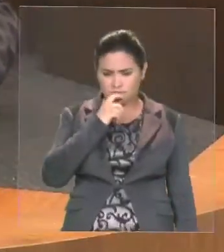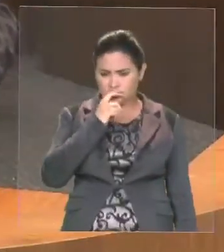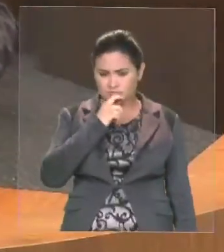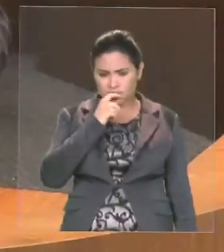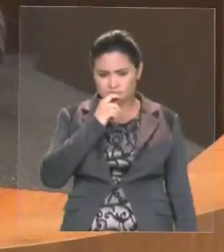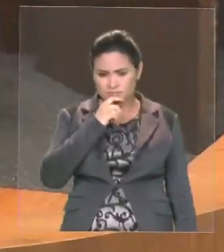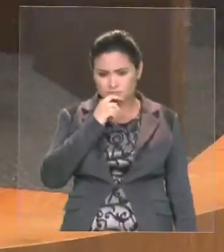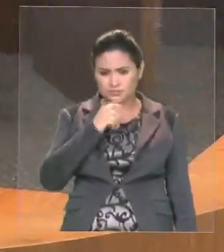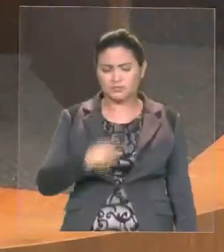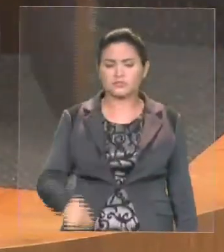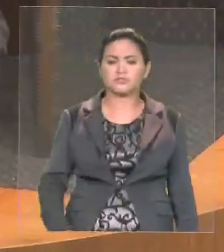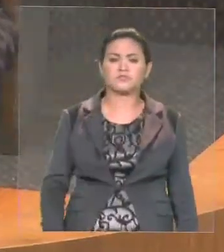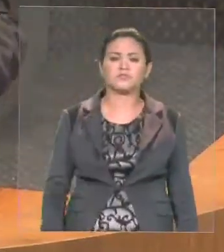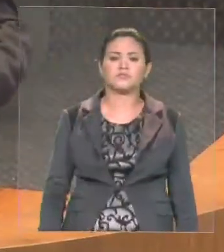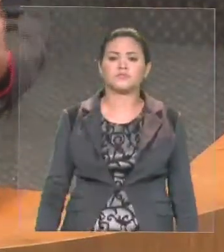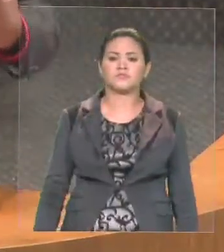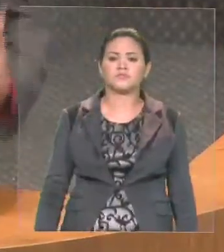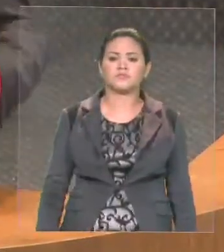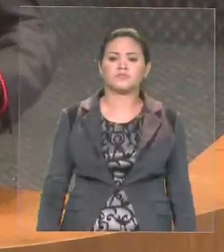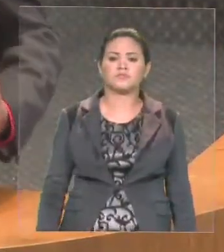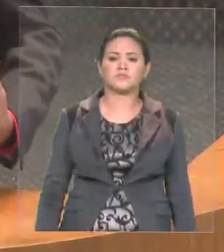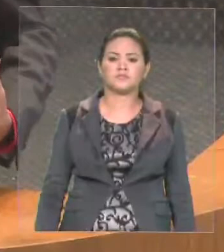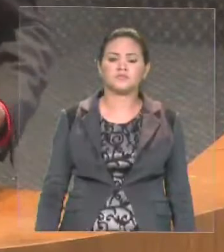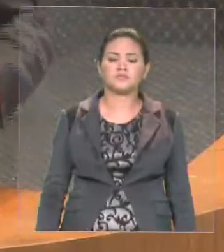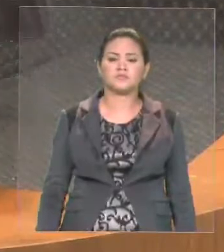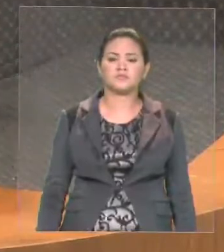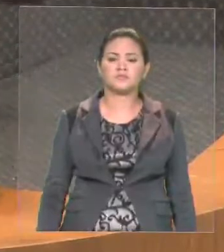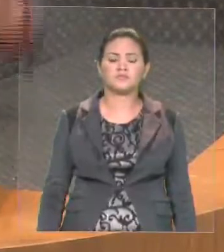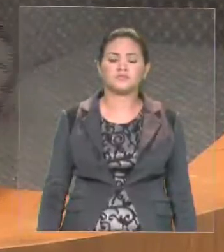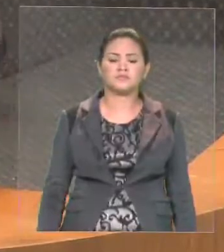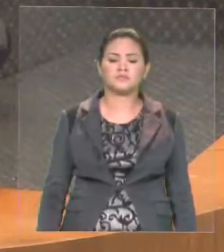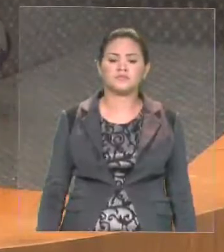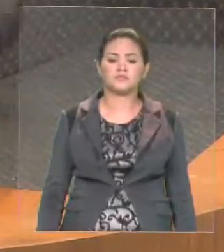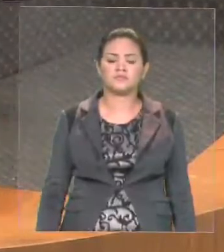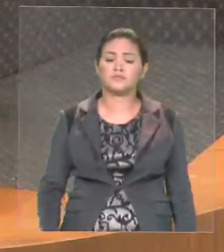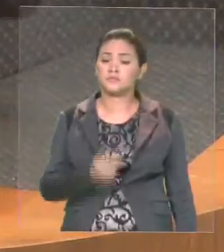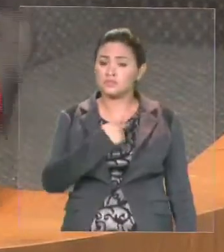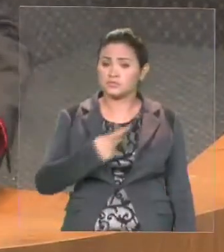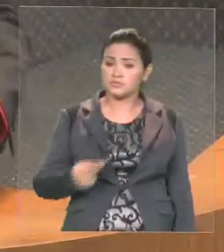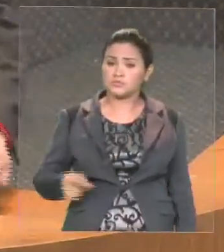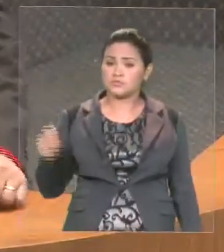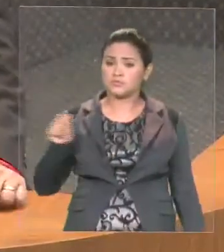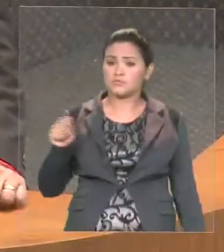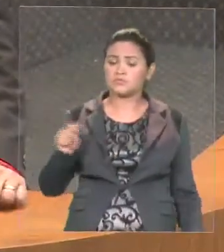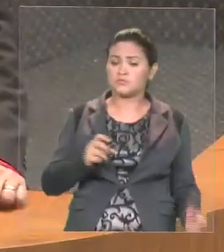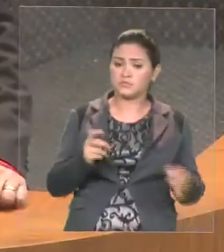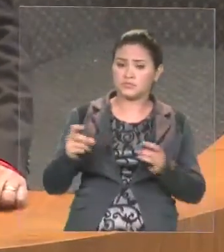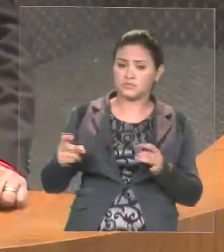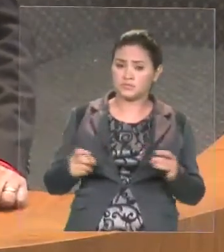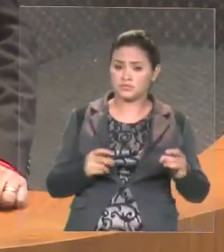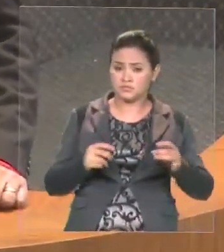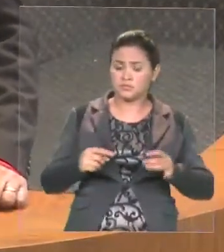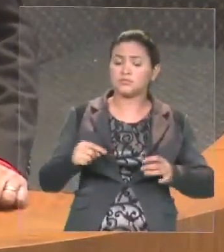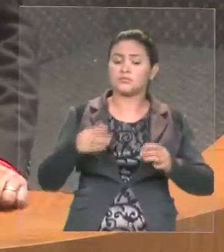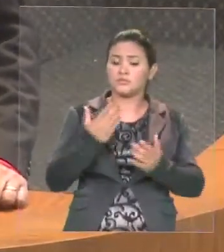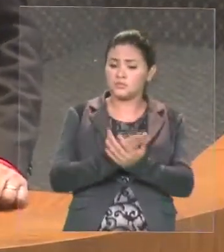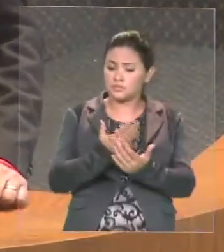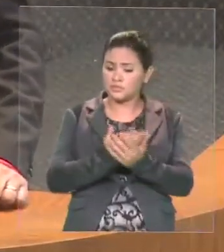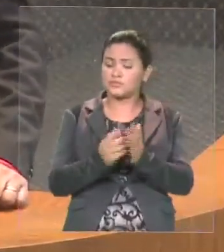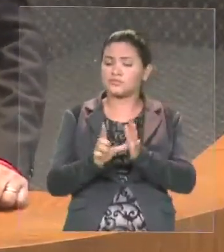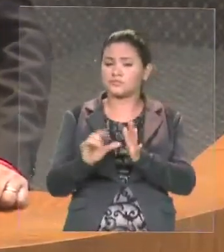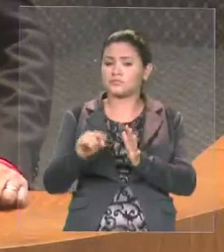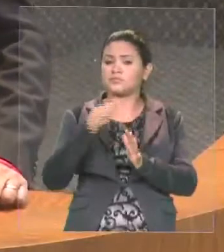Comercial e Industrial de Imperatriz, que também é contador, tem a plena clareza, porque estudou a lei, sabe que não é